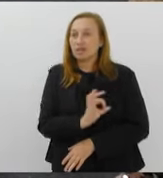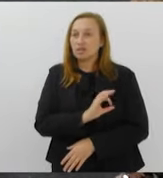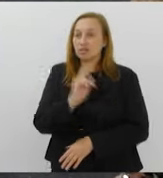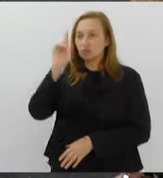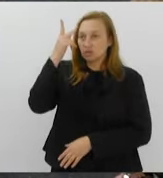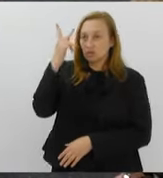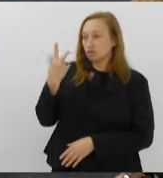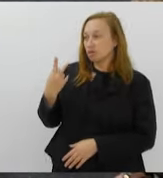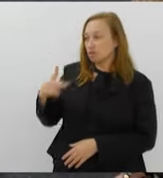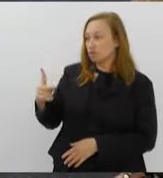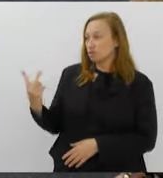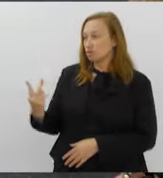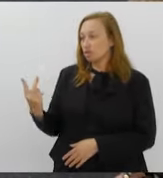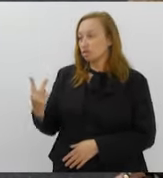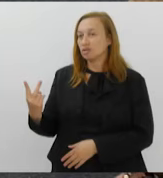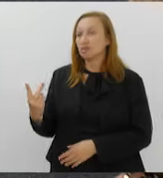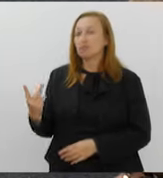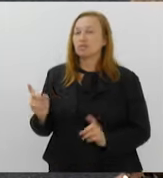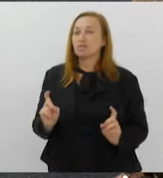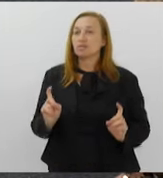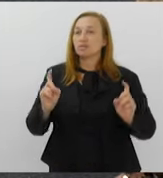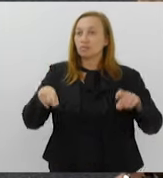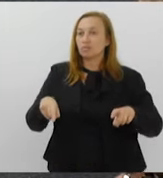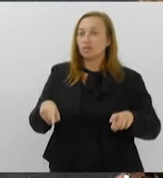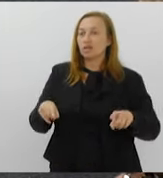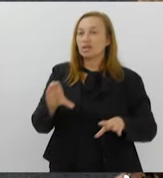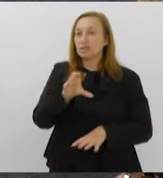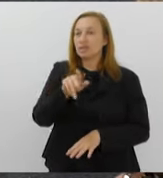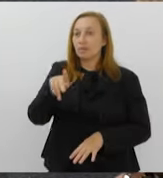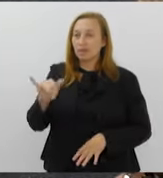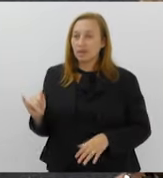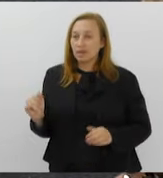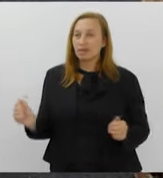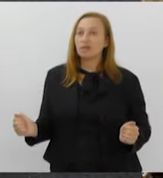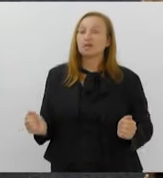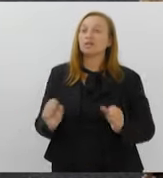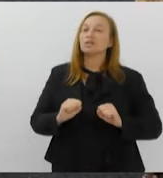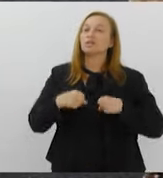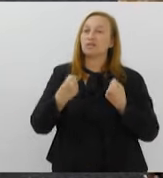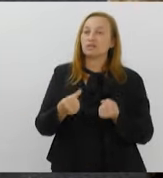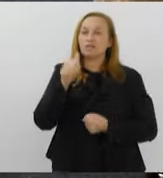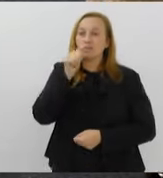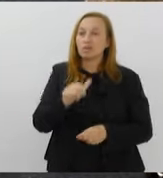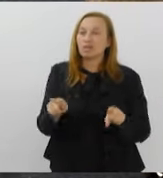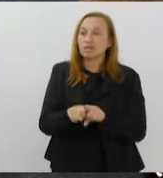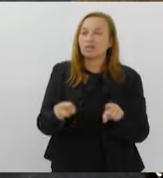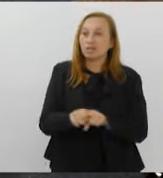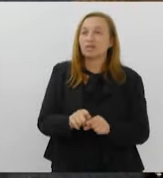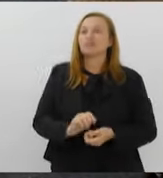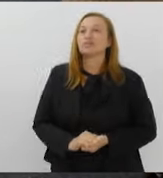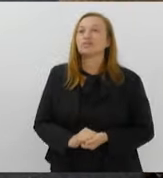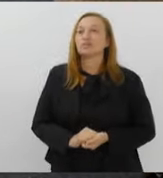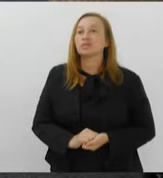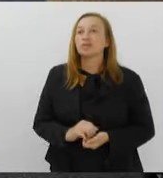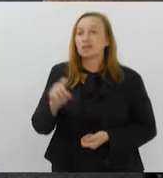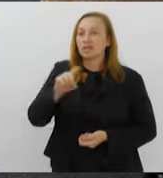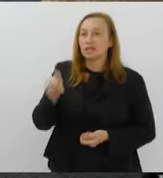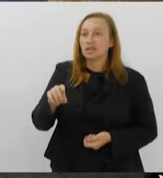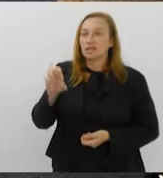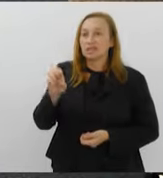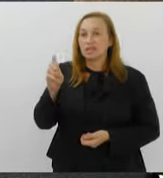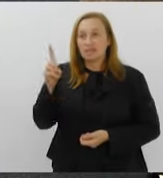que elas têm na casa de participação de CPI em defesa das mulheres e também o fato da Zeidan ter